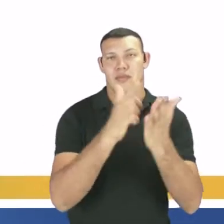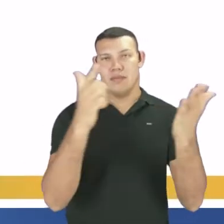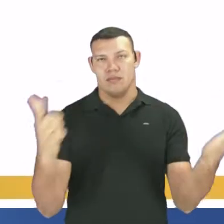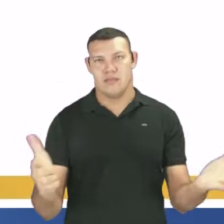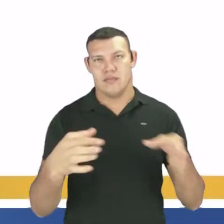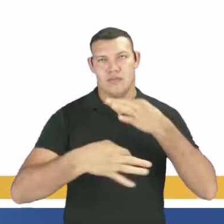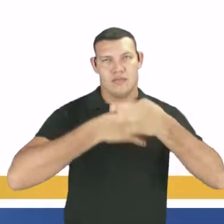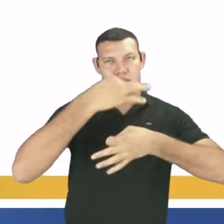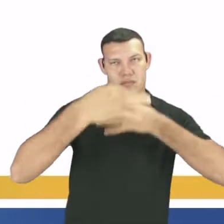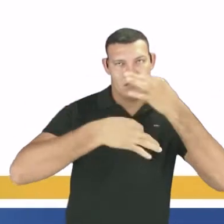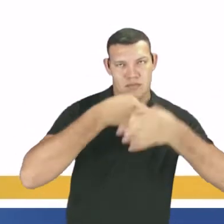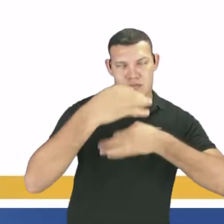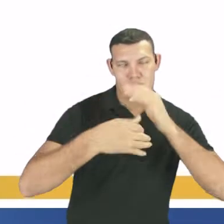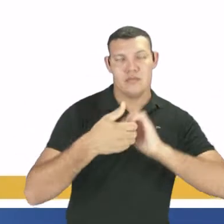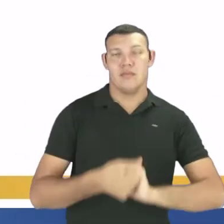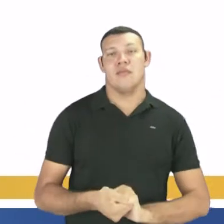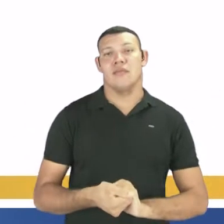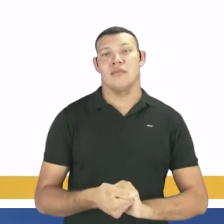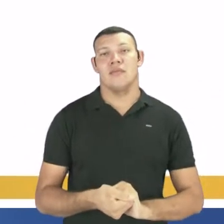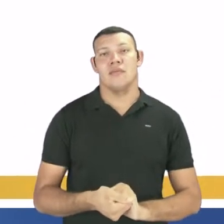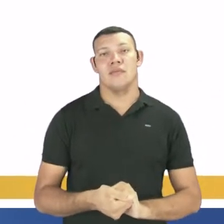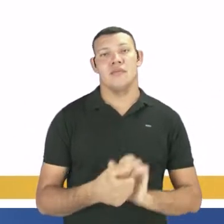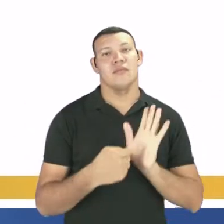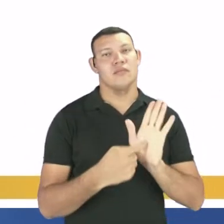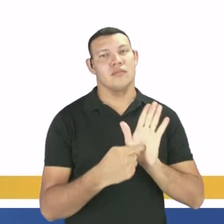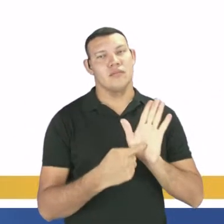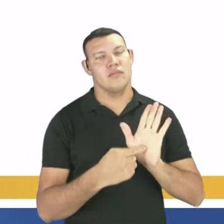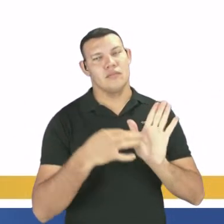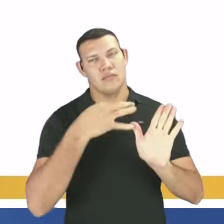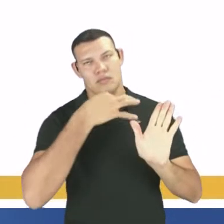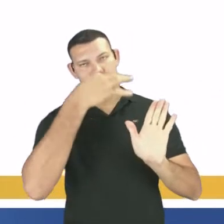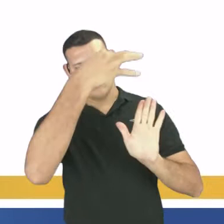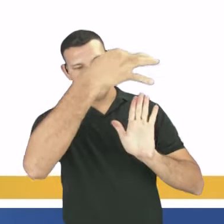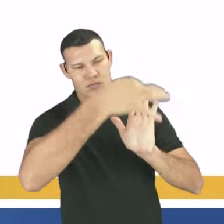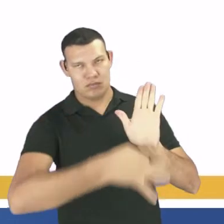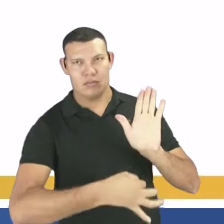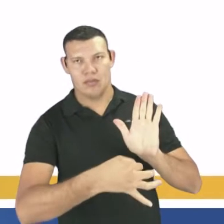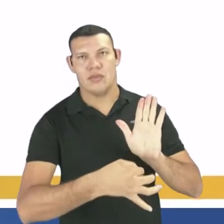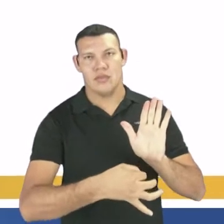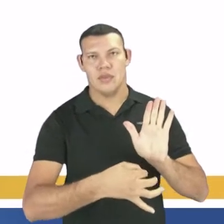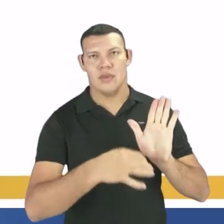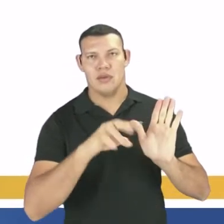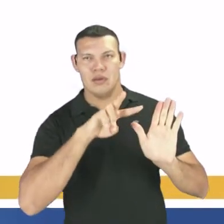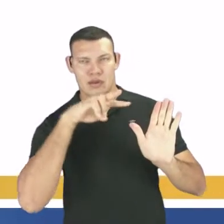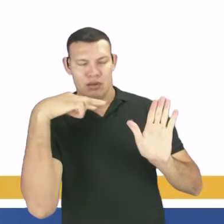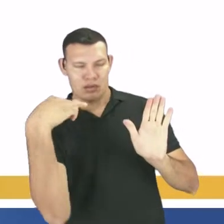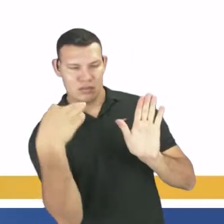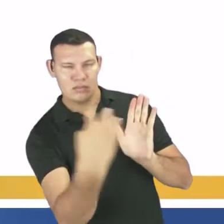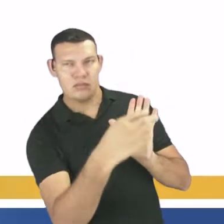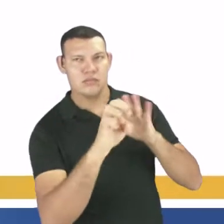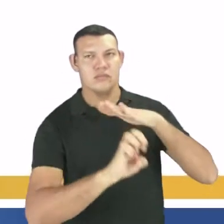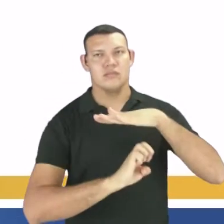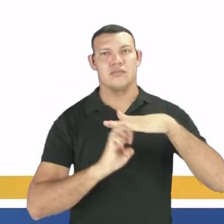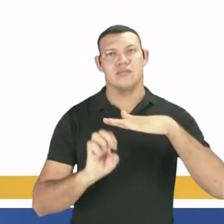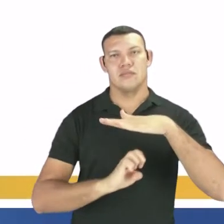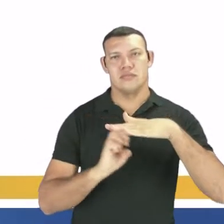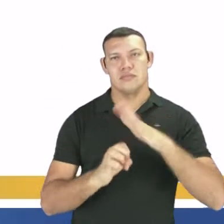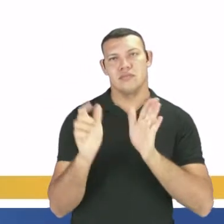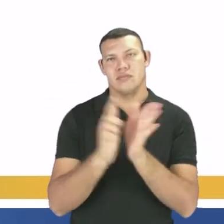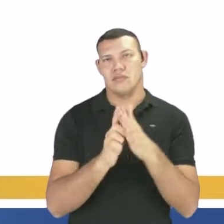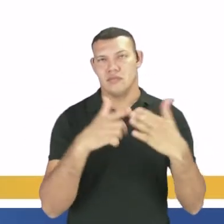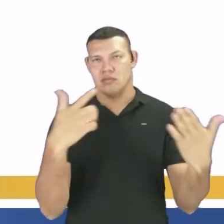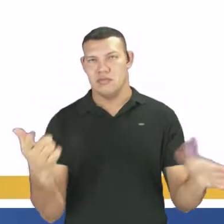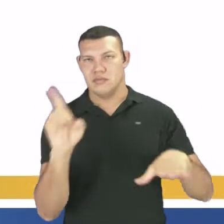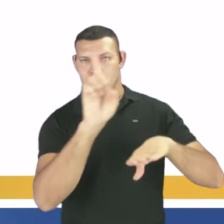opinativo e argumentativo que apresenta a opinião ou posicionamento crítico da empresa, do jornal